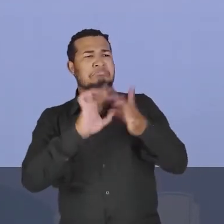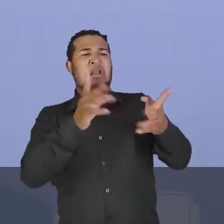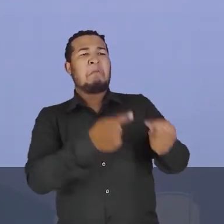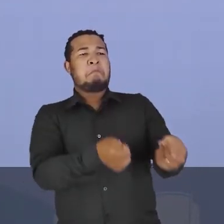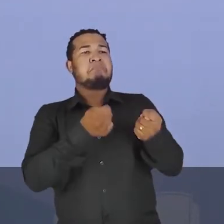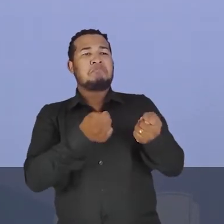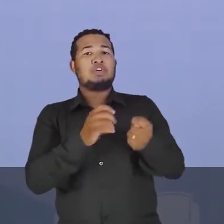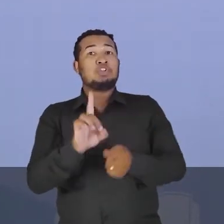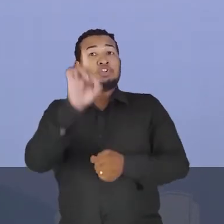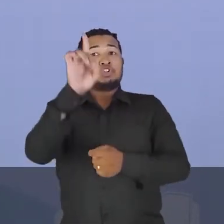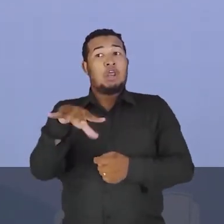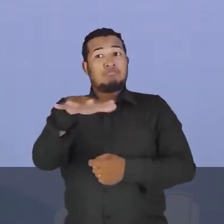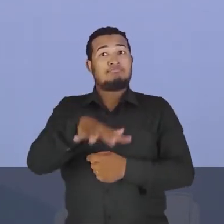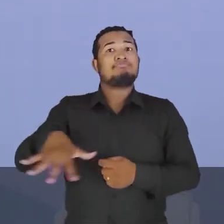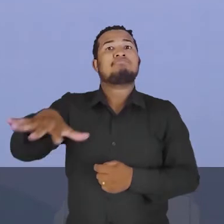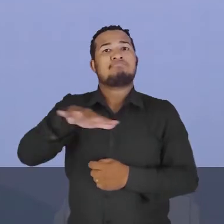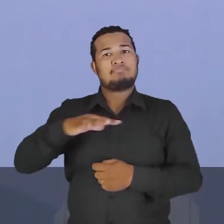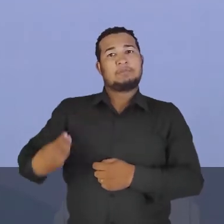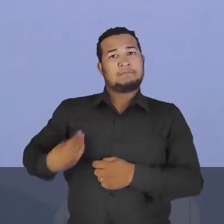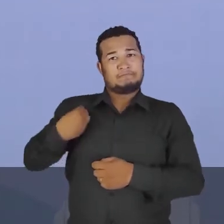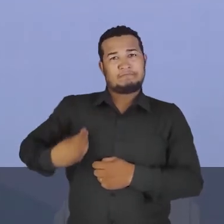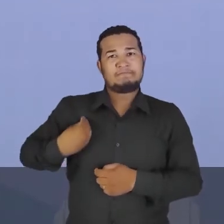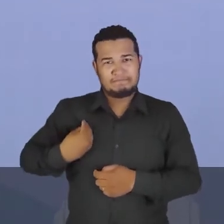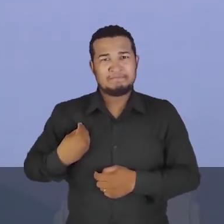direito à propriedade, o direito lá a nós